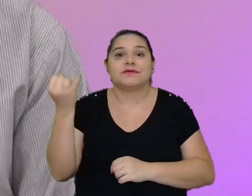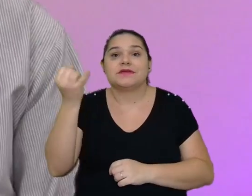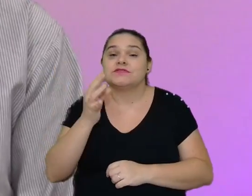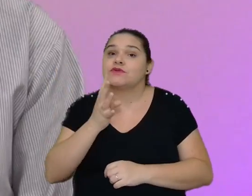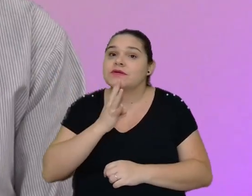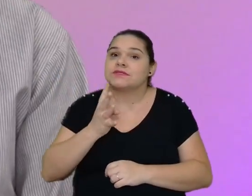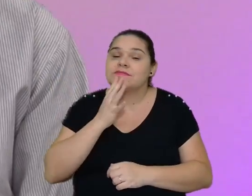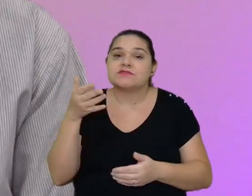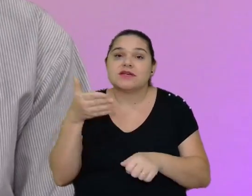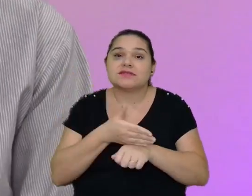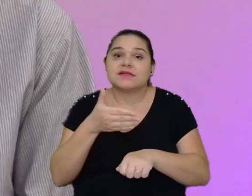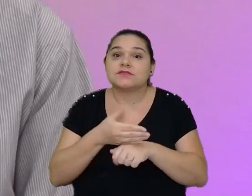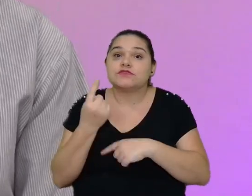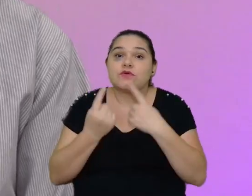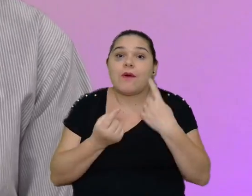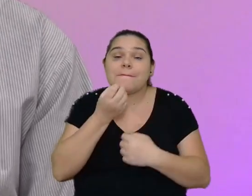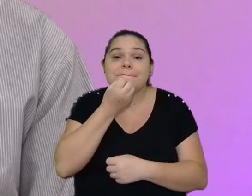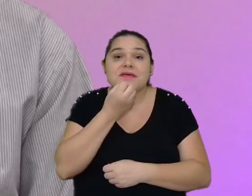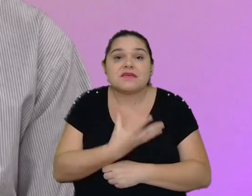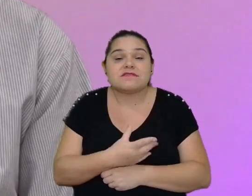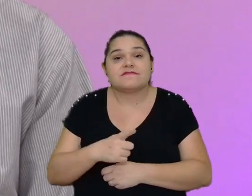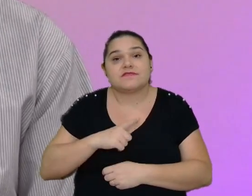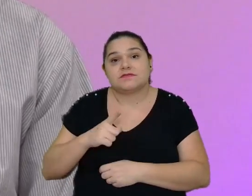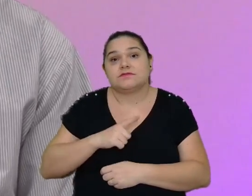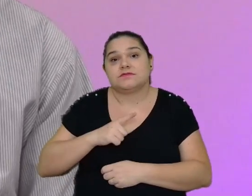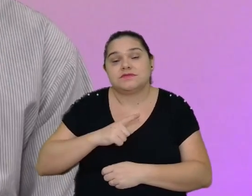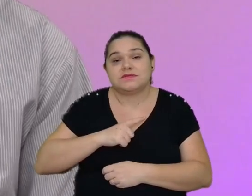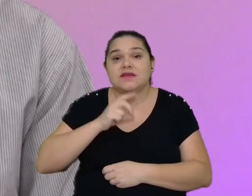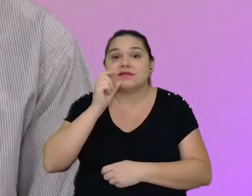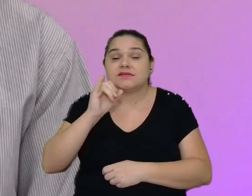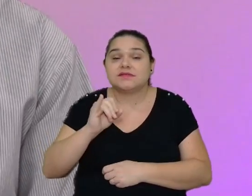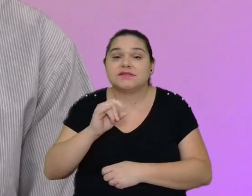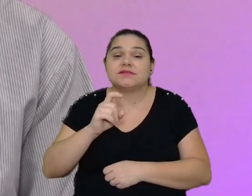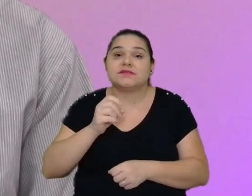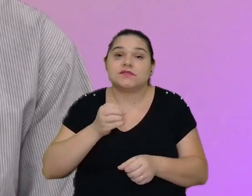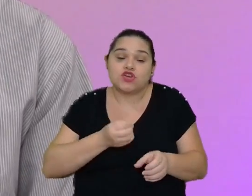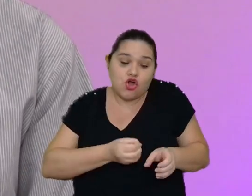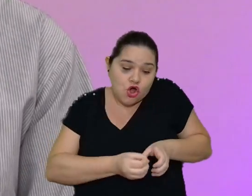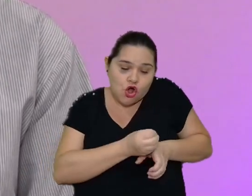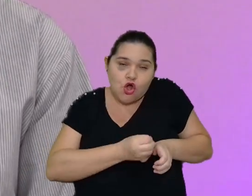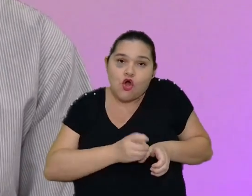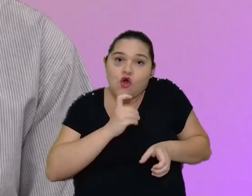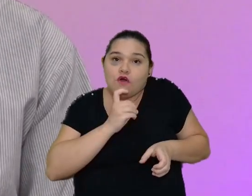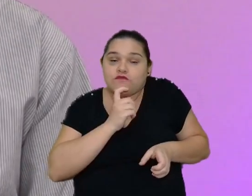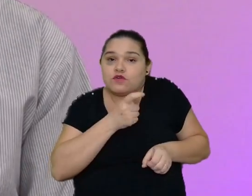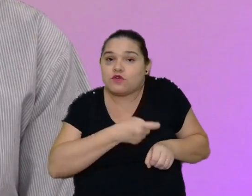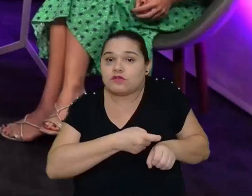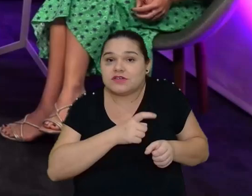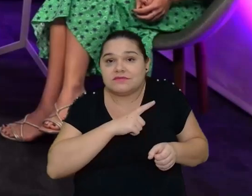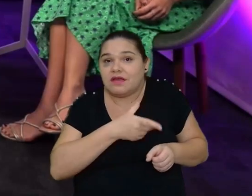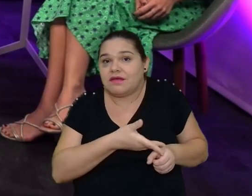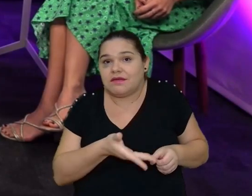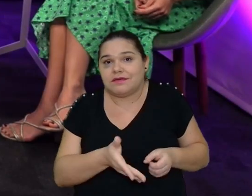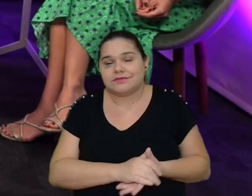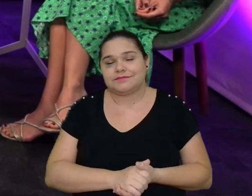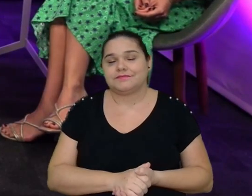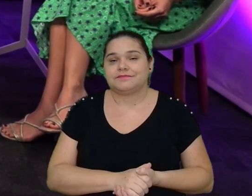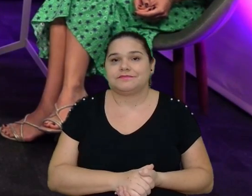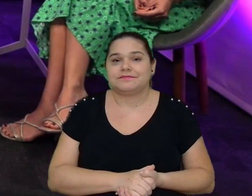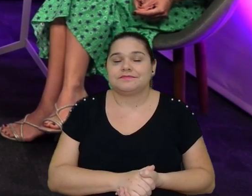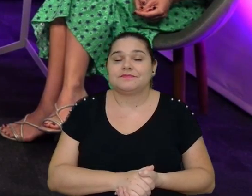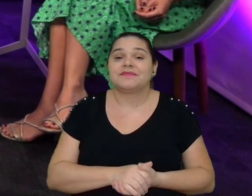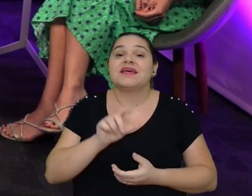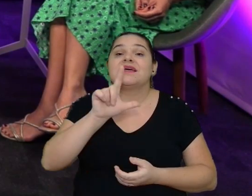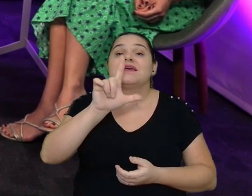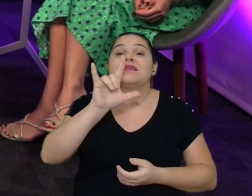os benefícios existem num congelamento de ovos. Acho que é gigantesco o potencial e só vai crescer. Da Lígia, eu quero que você me conte um